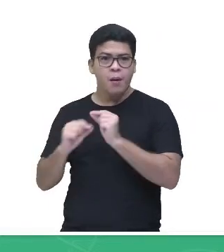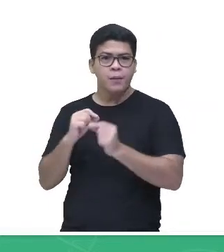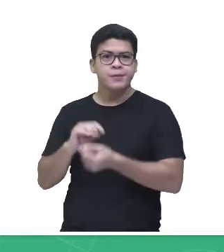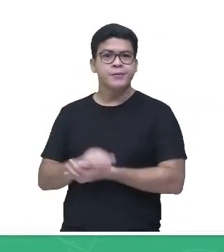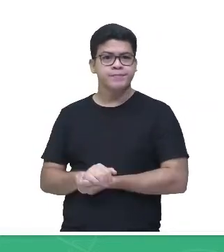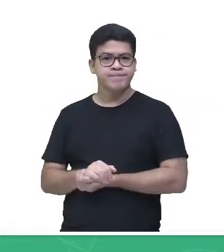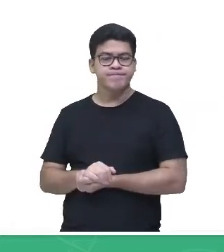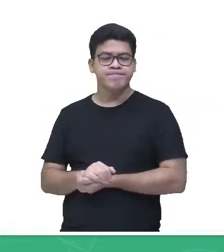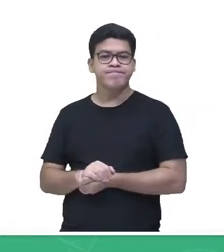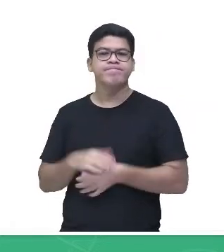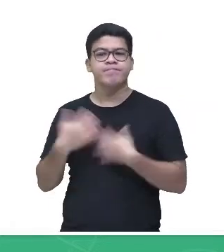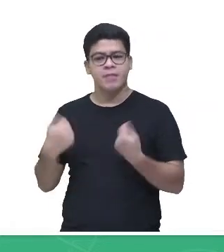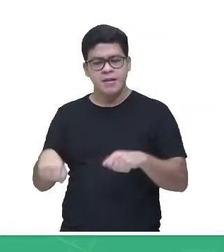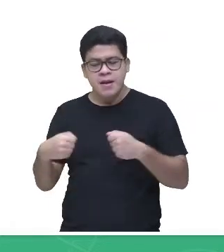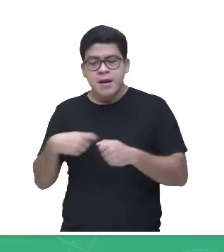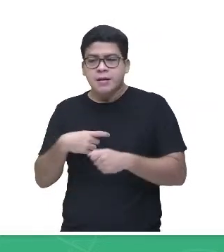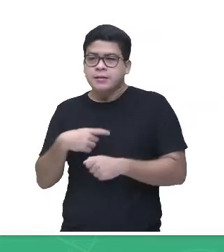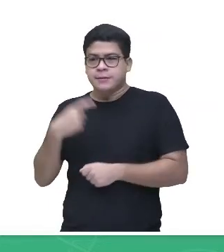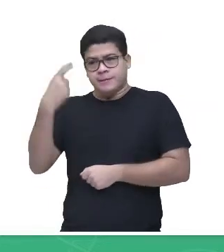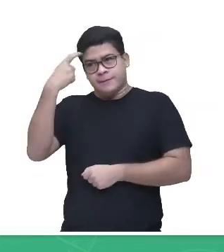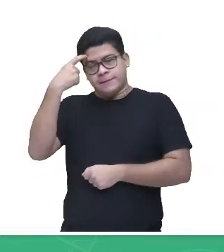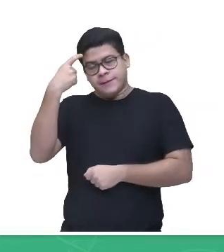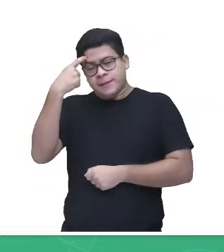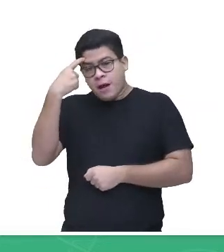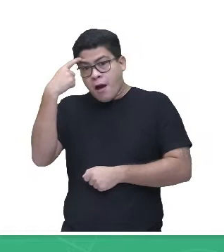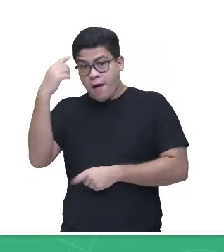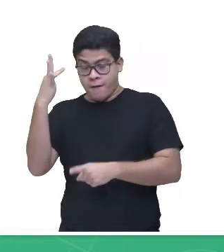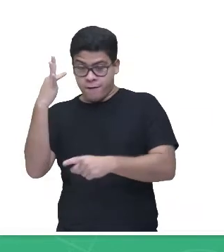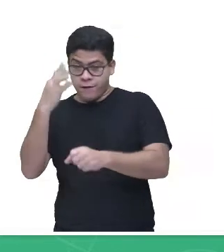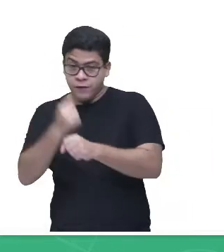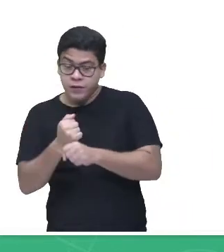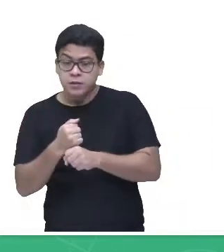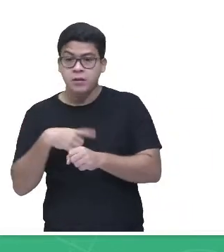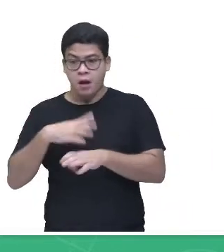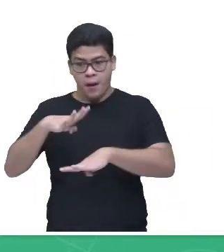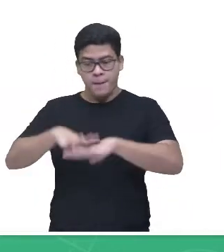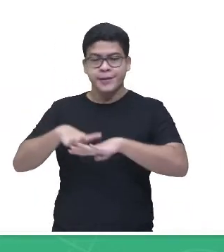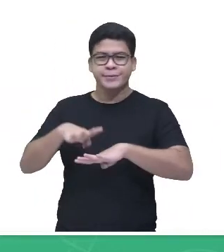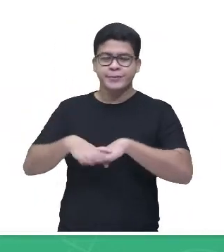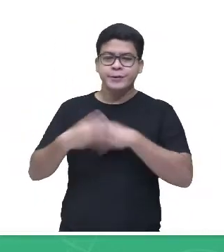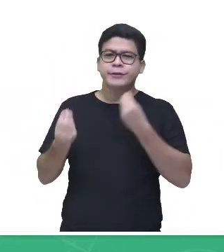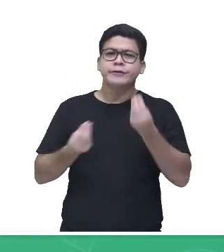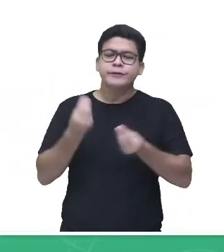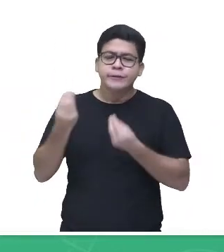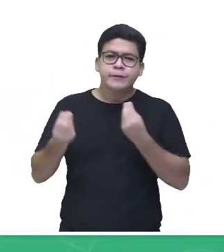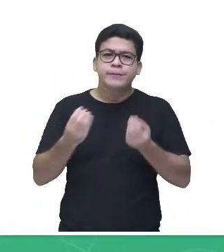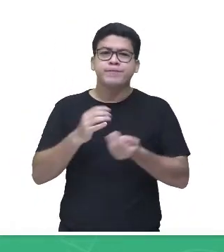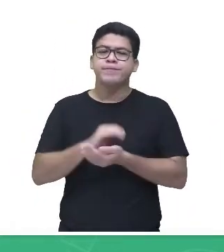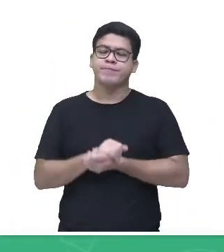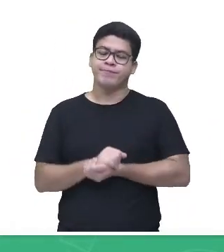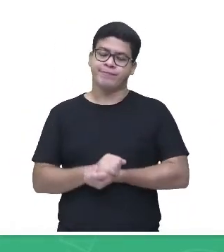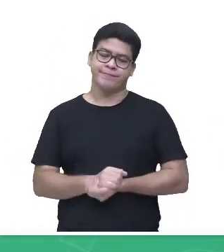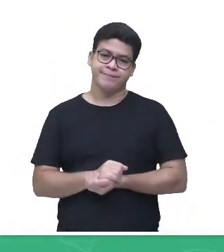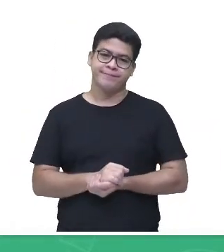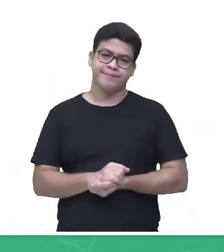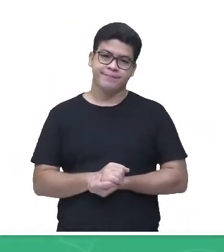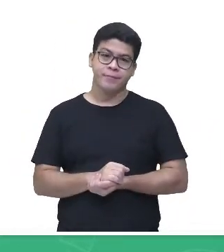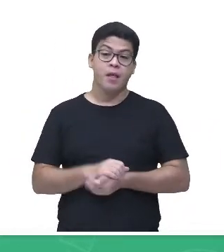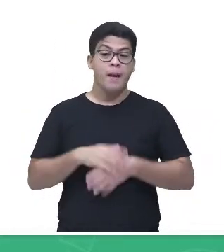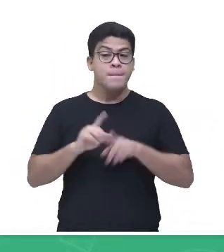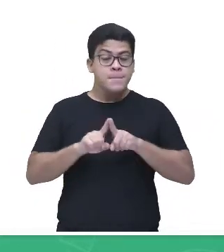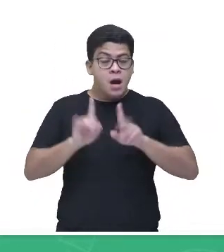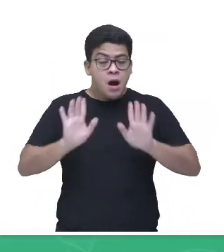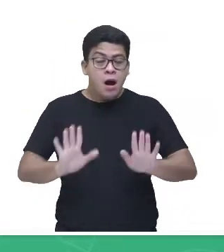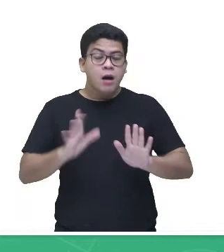dúvida, a reflexão? Ele era físico e também matemático, né? Então aí a gente já ficou meio pensativo sobre isso.